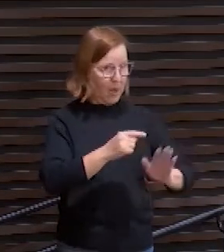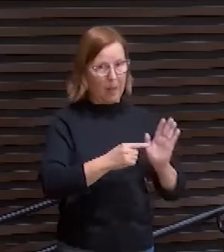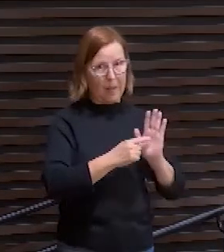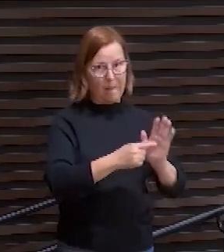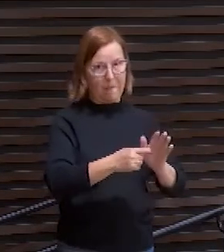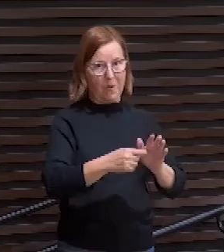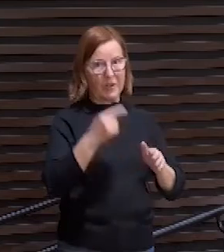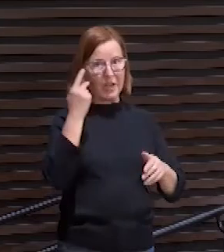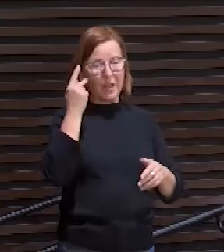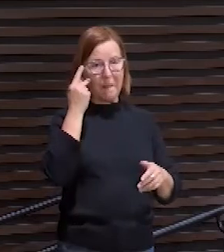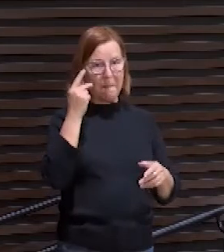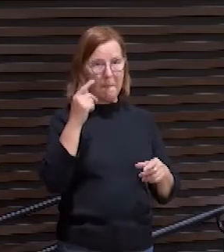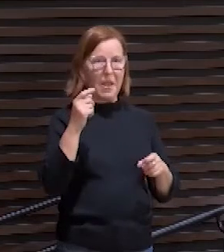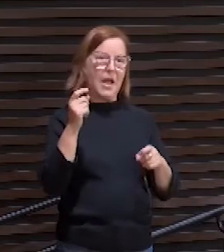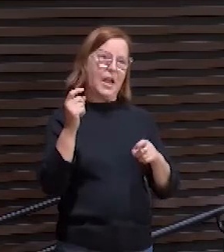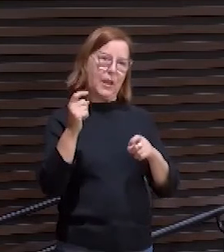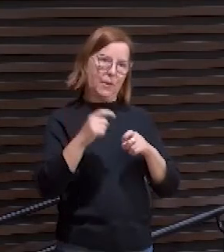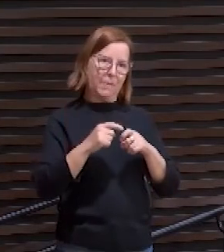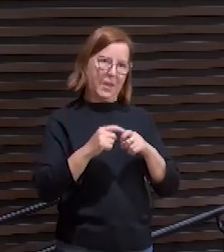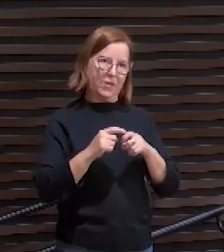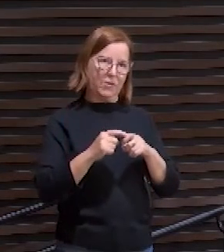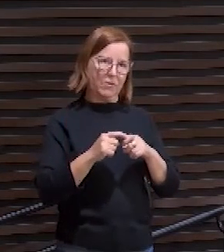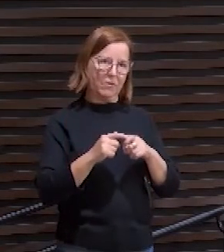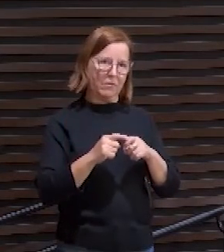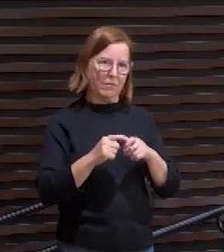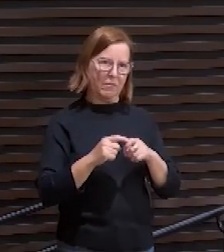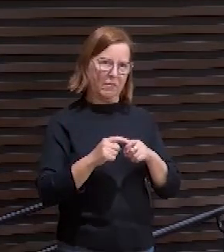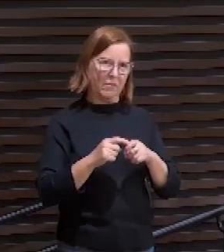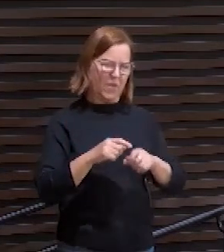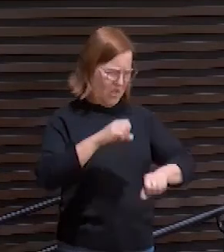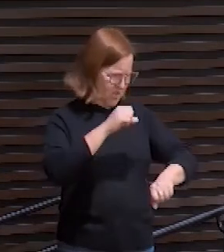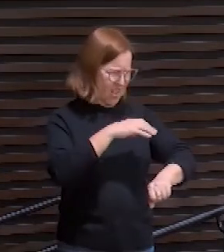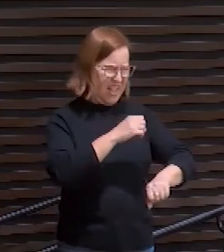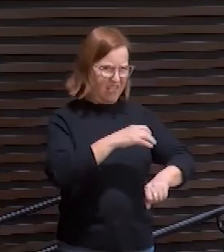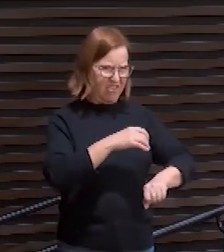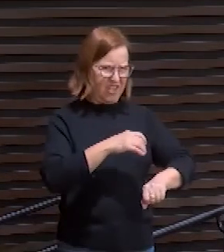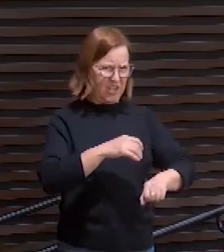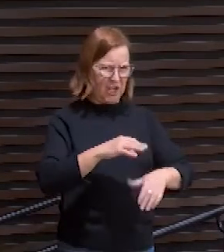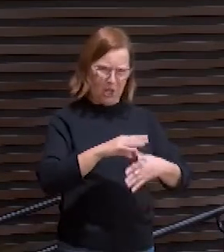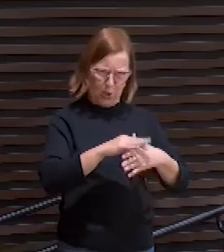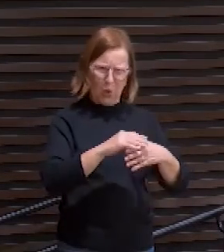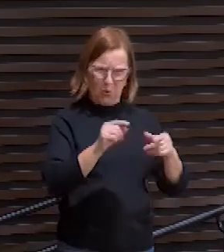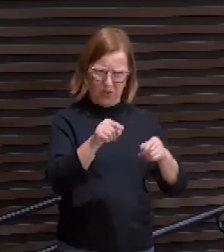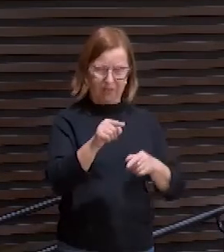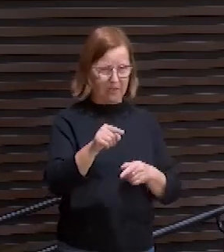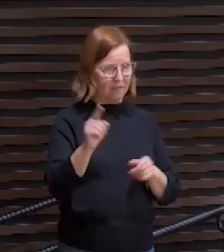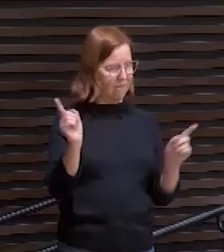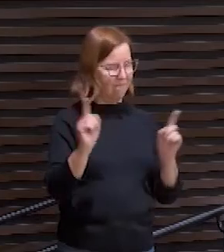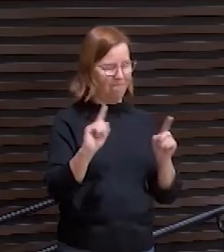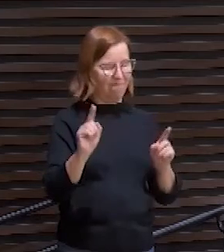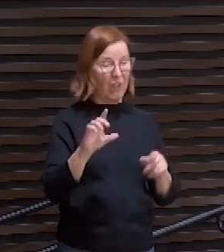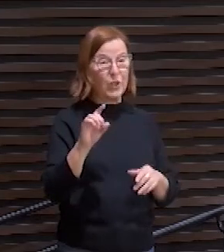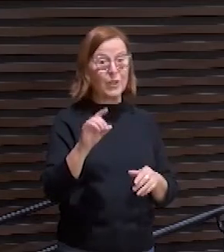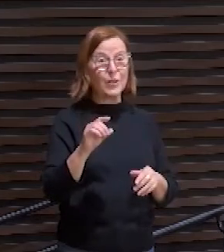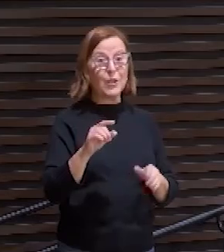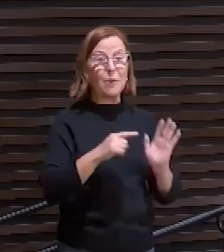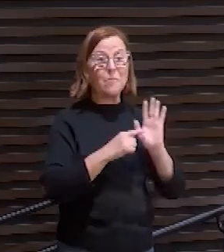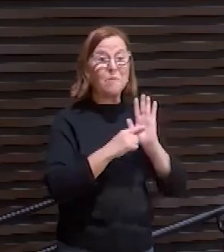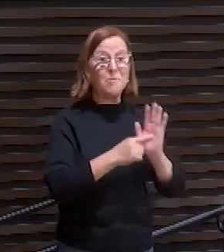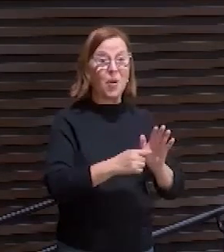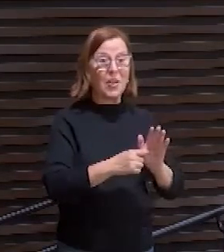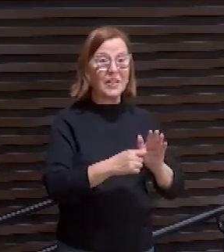curar? O raio-x não cura nada. O raio-x apenas mostra a